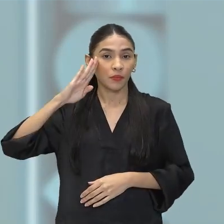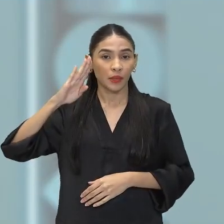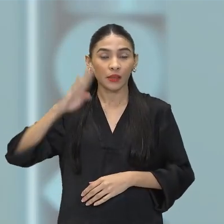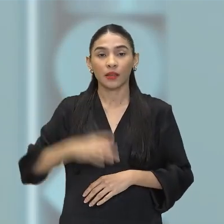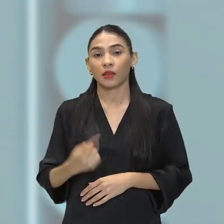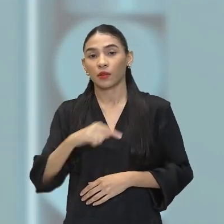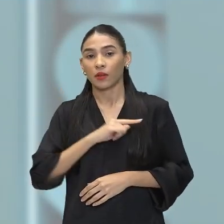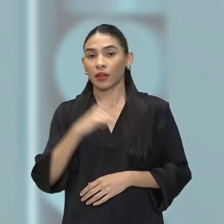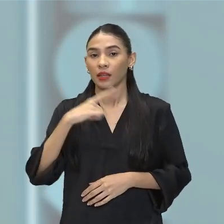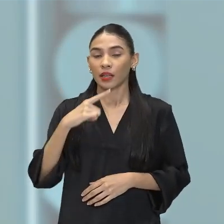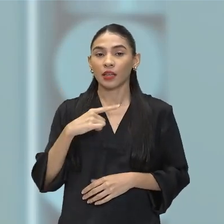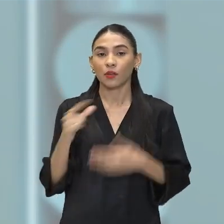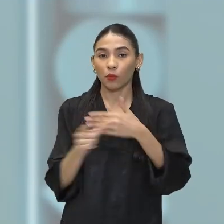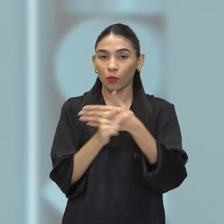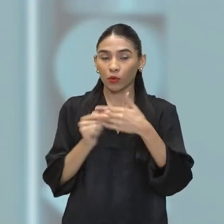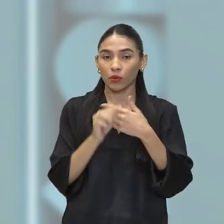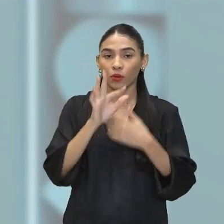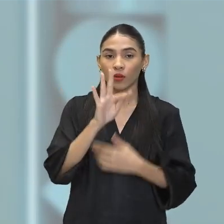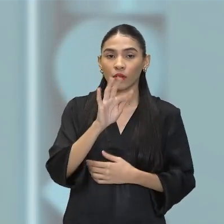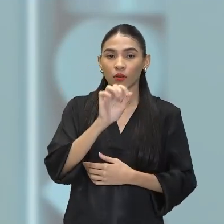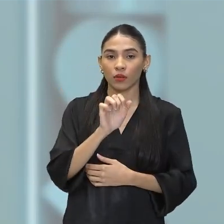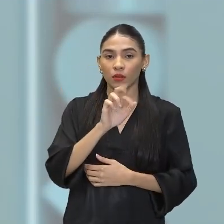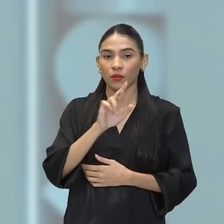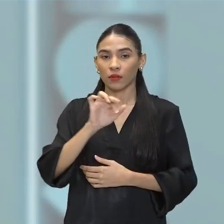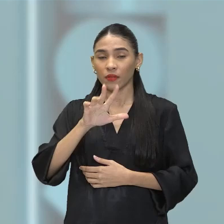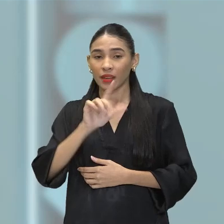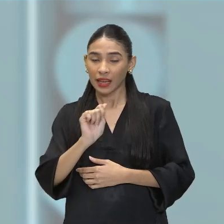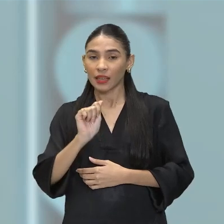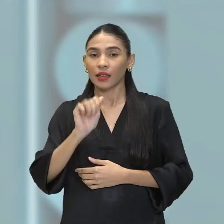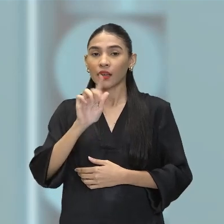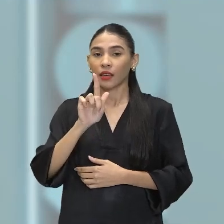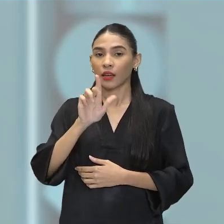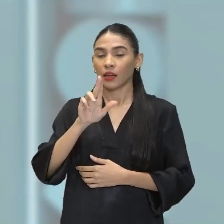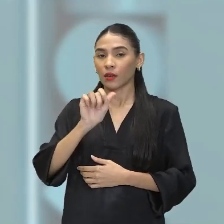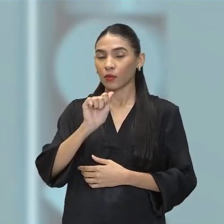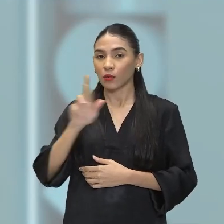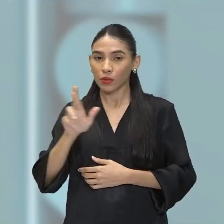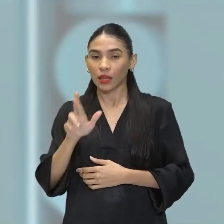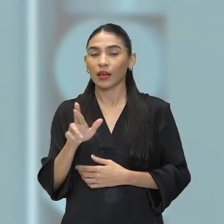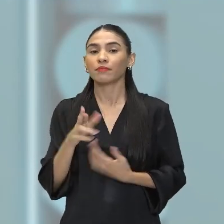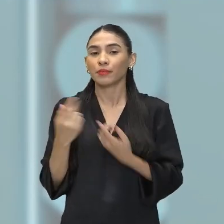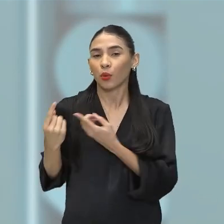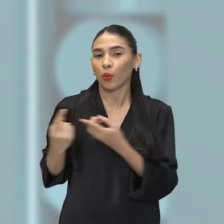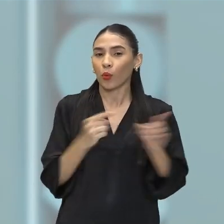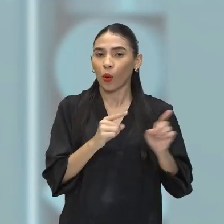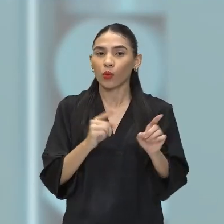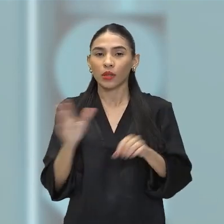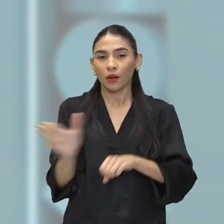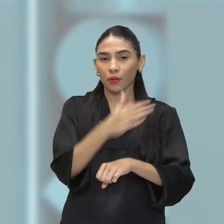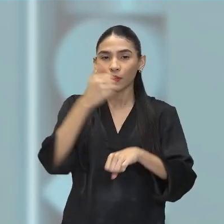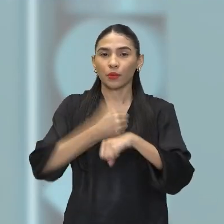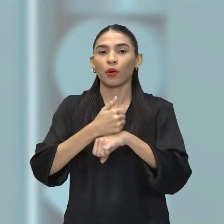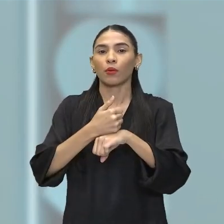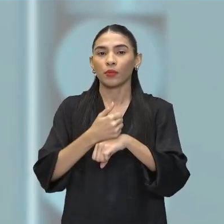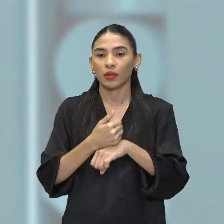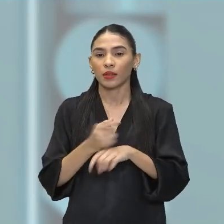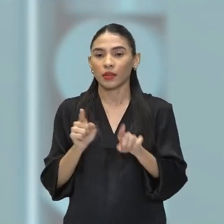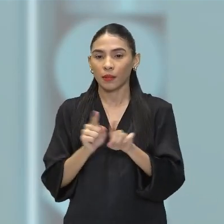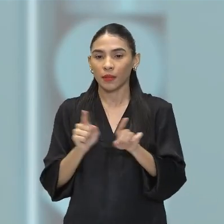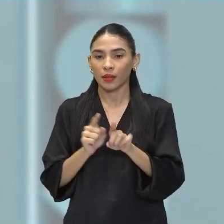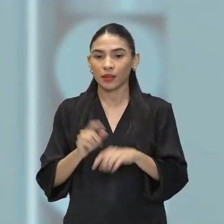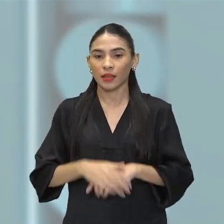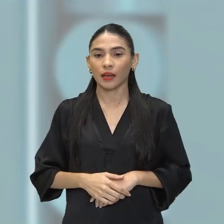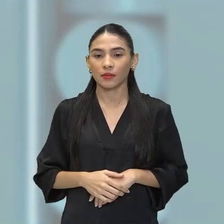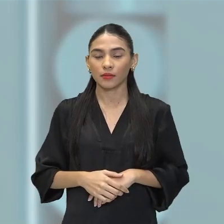nós vamos ter um Ferreira Goulart que vai se opor ao golpe de 1964, ao golpe militar, ou seja,